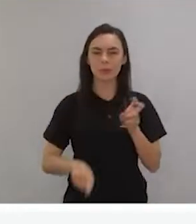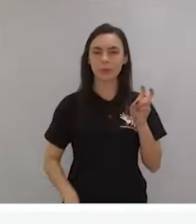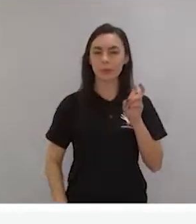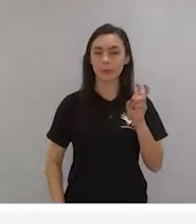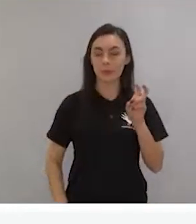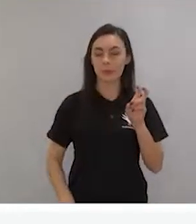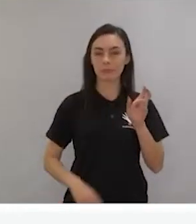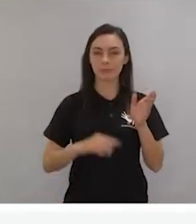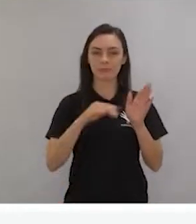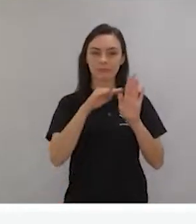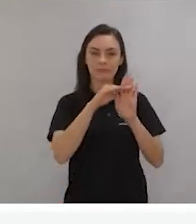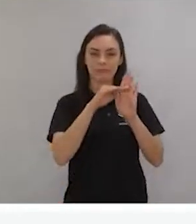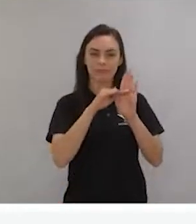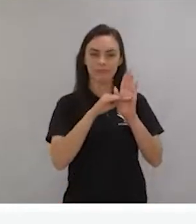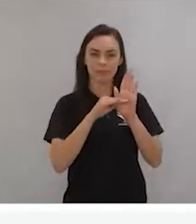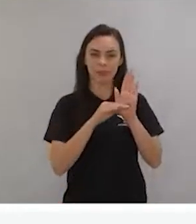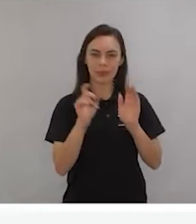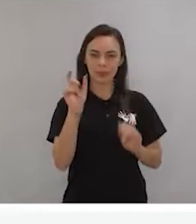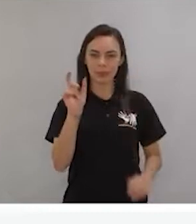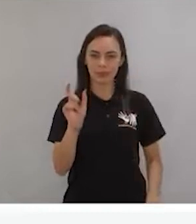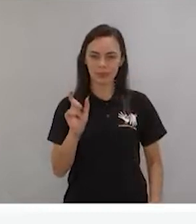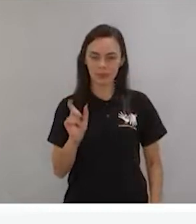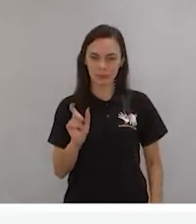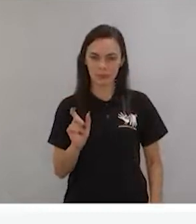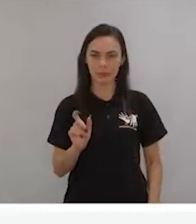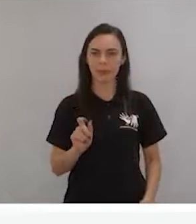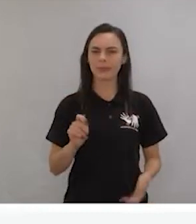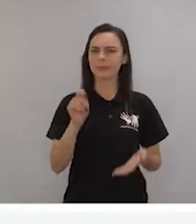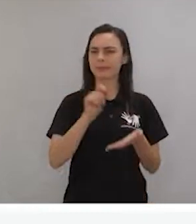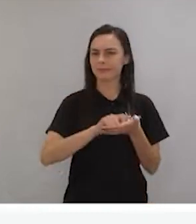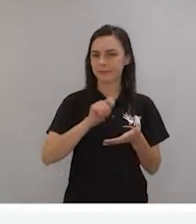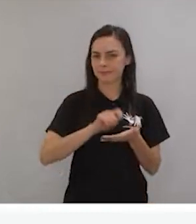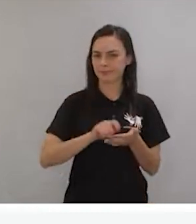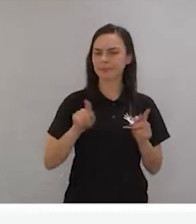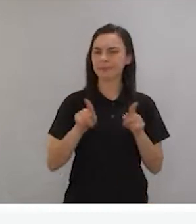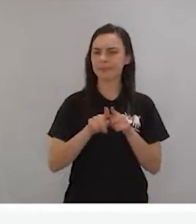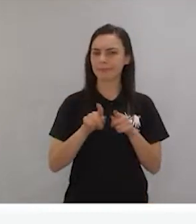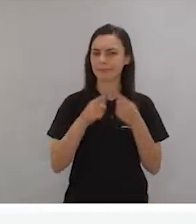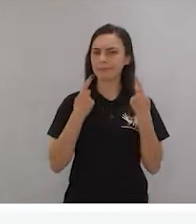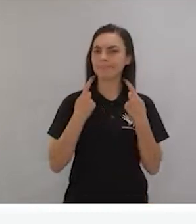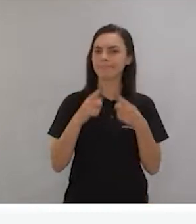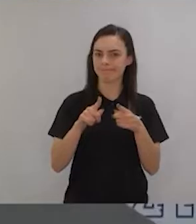palavras, registros, isso é bem importante, e um desafio.